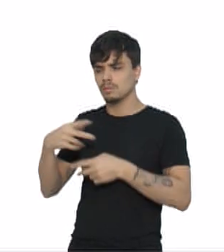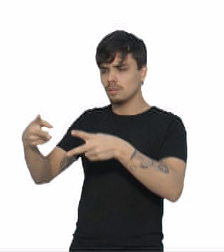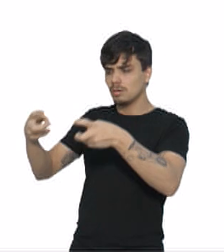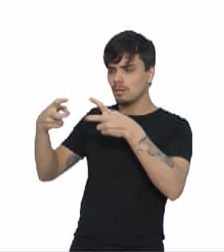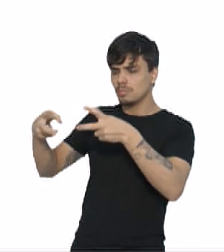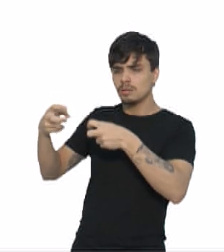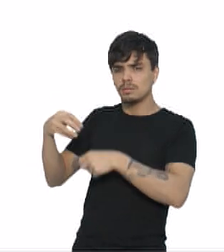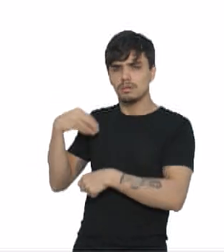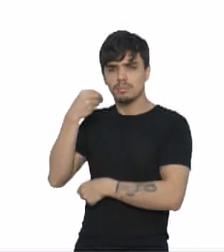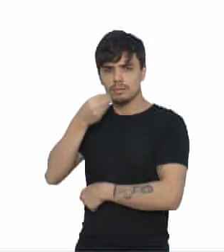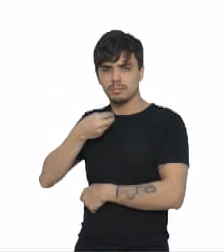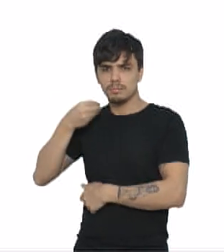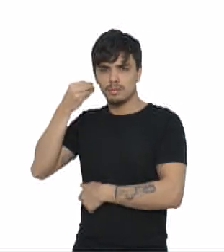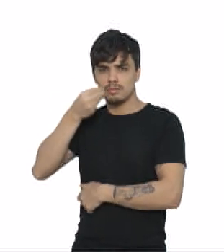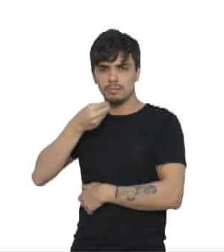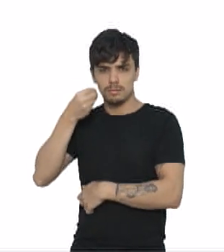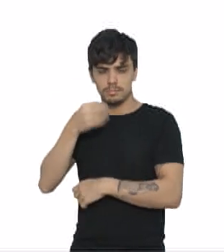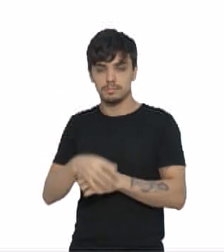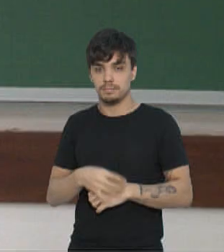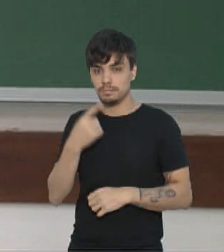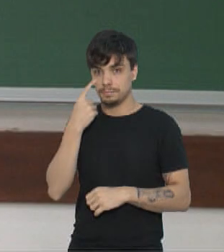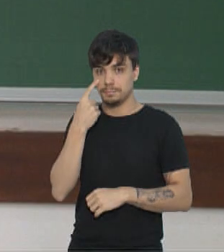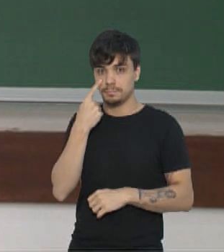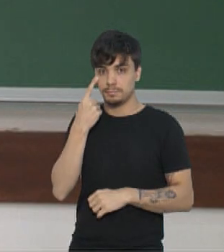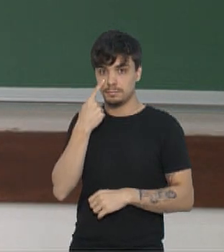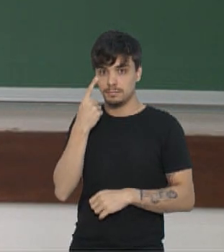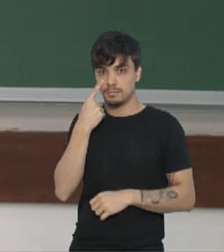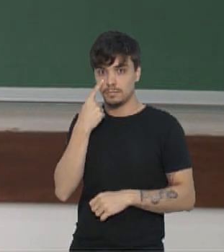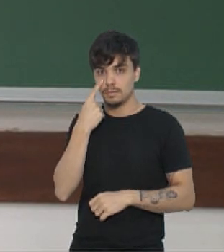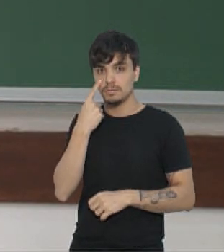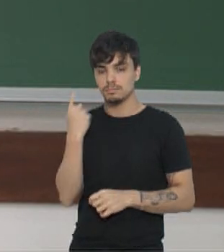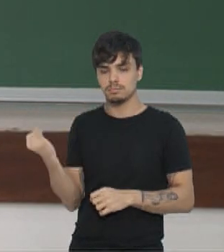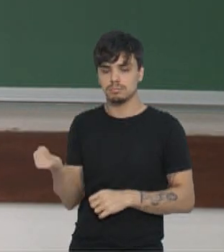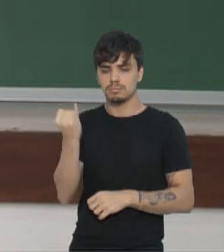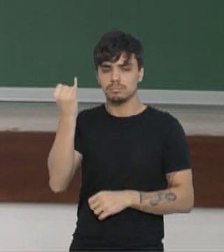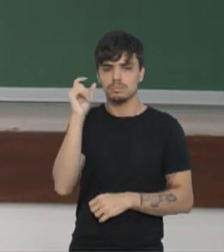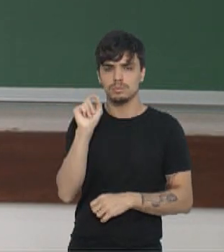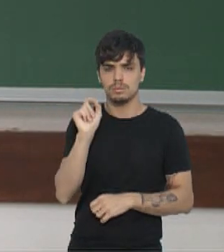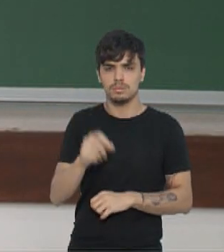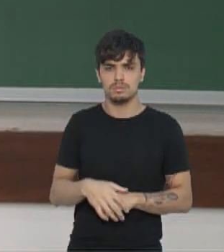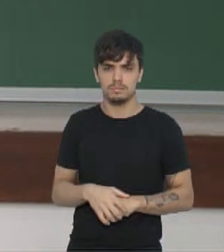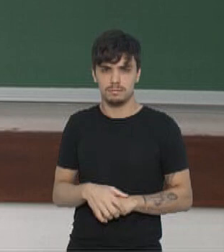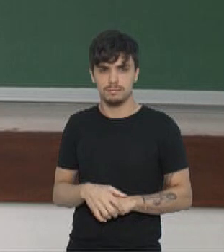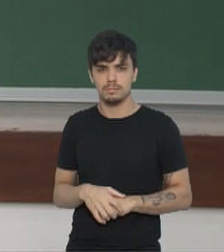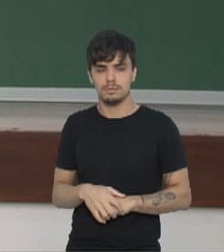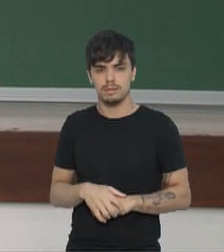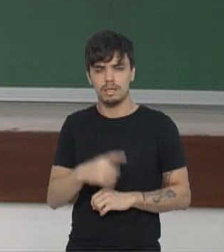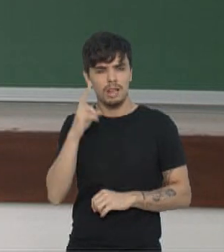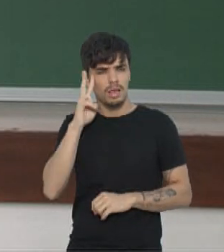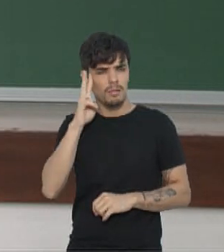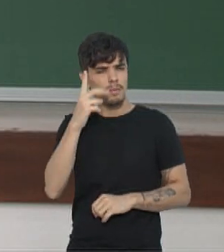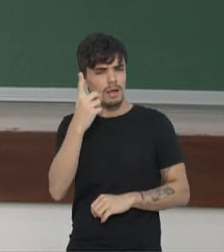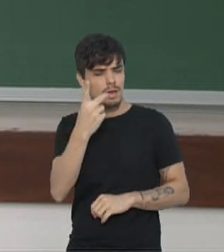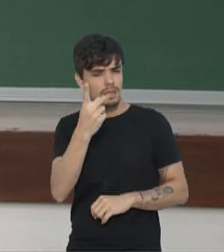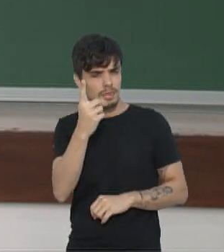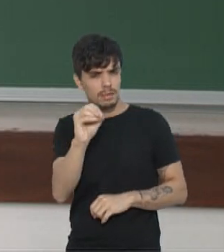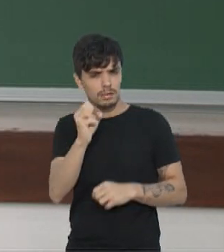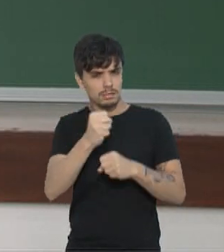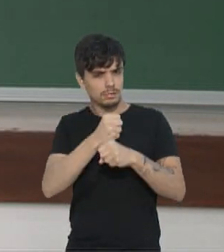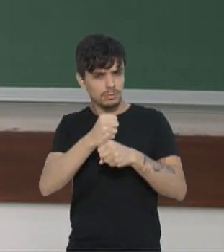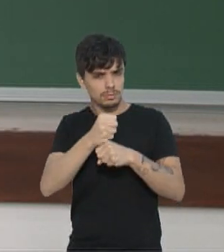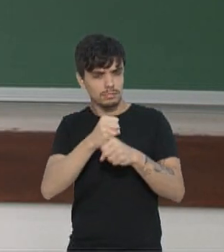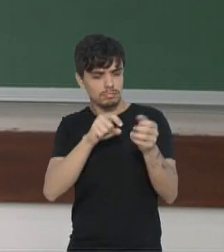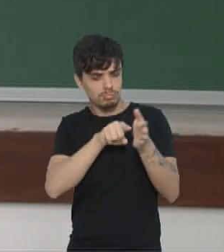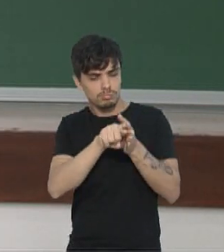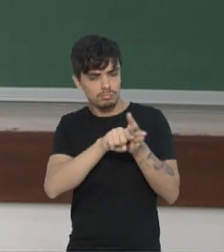experimentação. Então veja, o grande ponto aqui. Lembra que eu falei que ele ficou 10 anos pesquisando? Ele